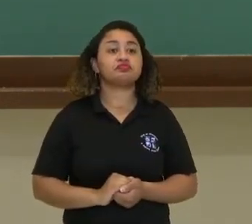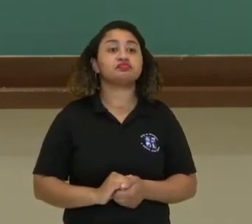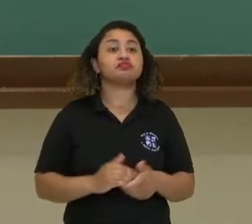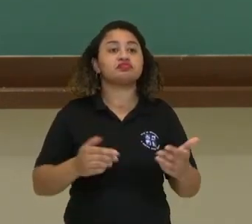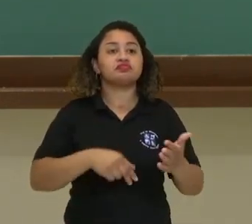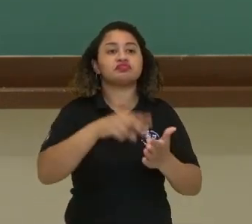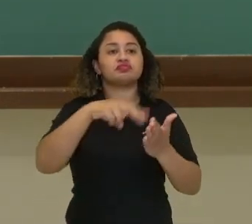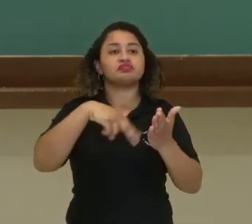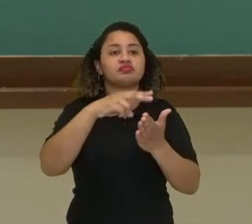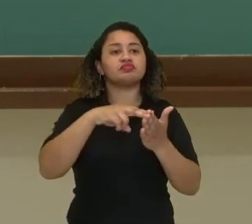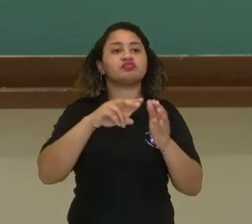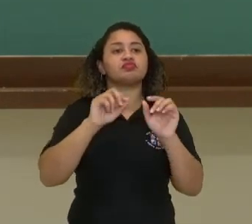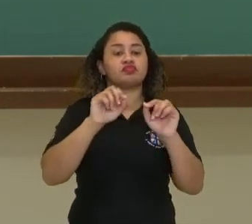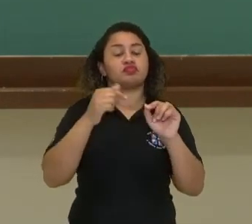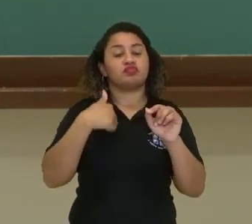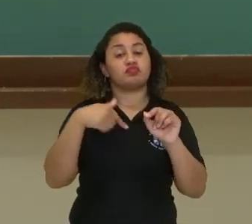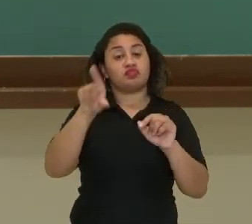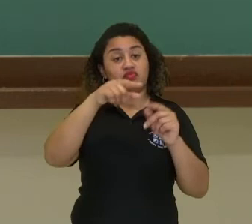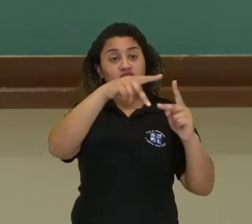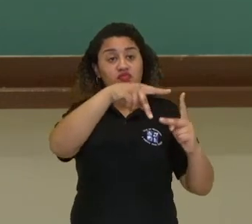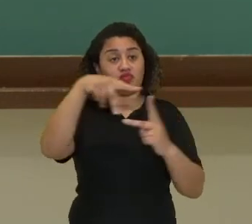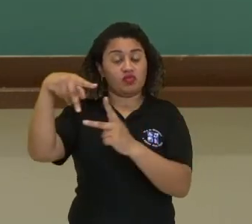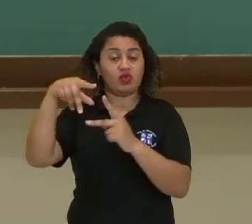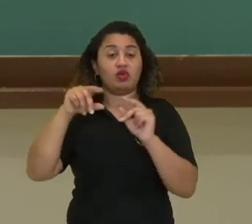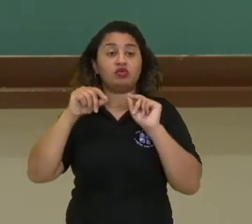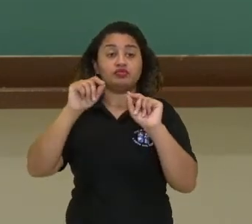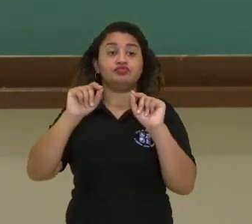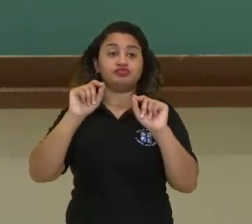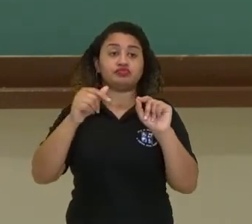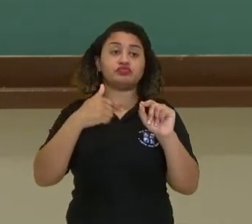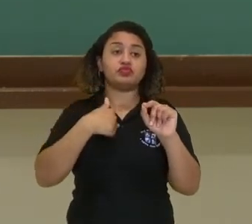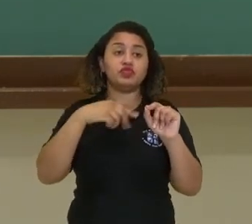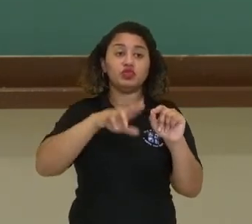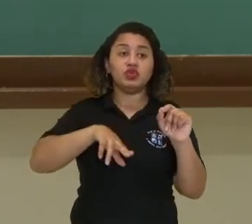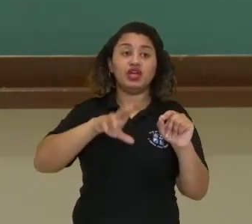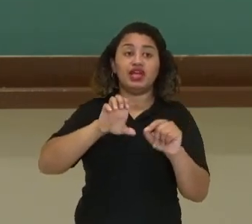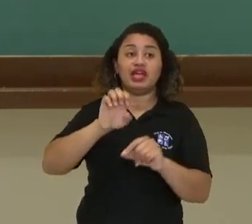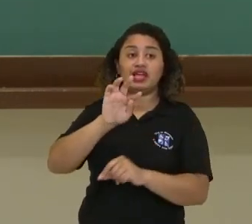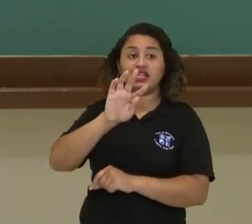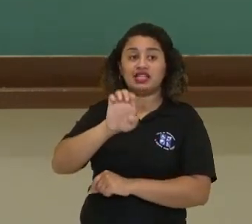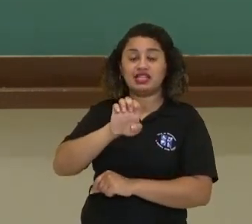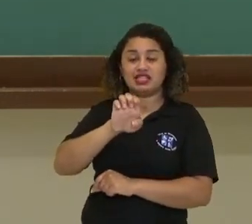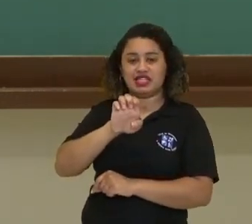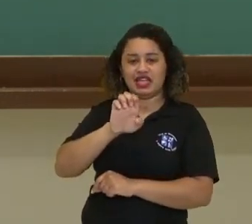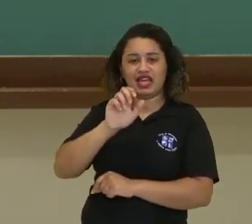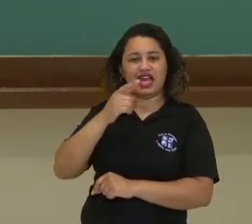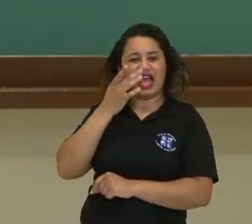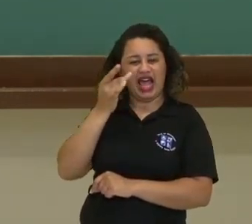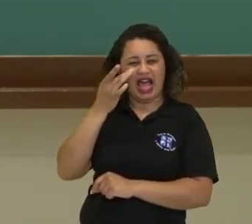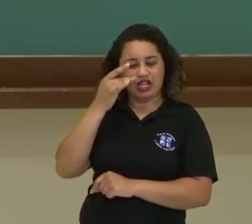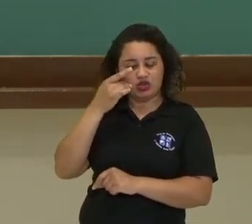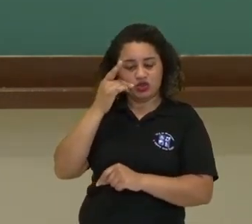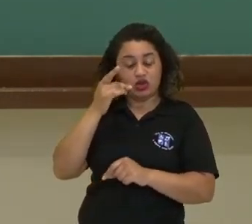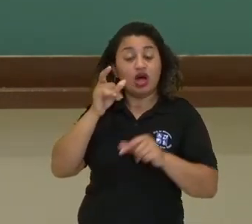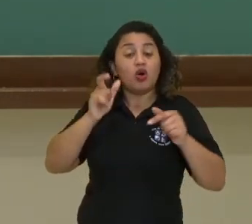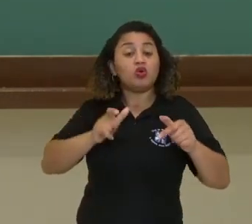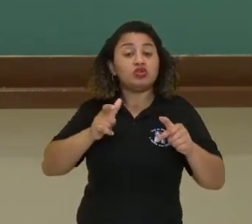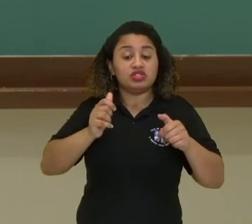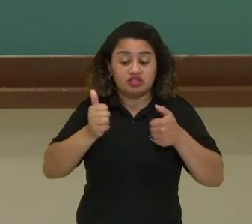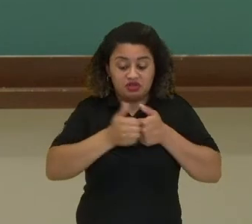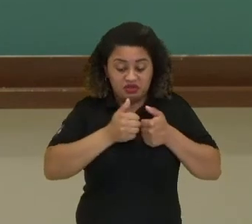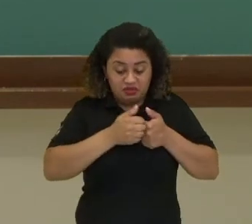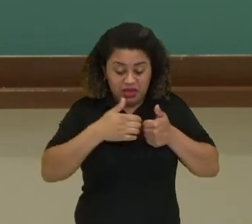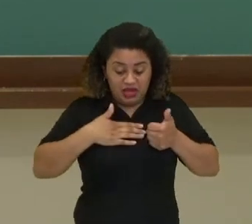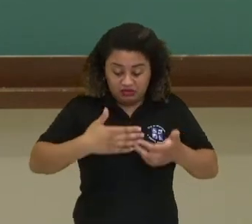Vamos ler. Então aqui no caso da tirinha do Agar, ele disse este gato, ó. Eu trouxe este gato. Onde é que o gato estava?